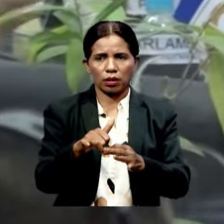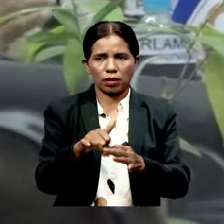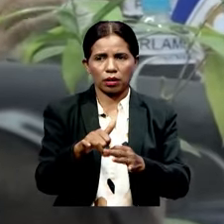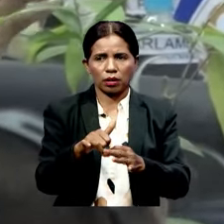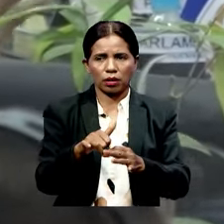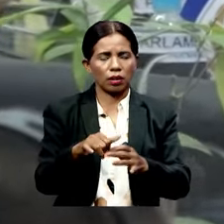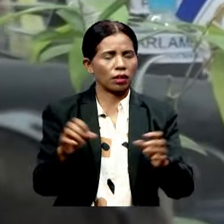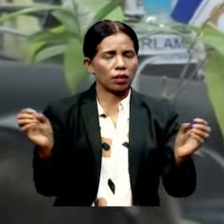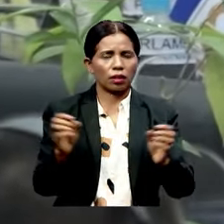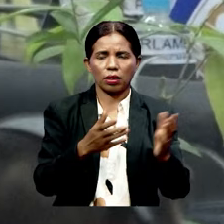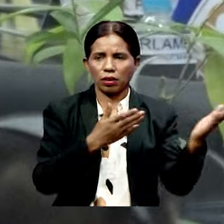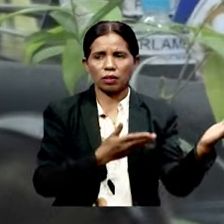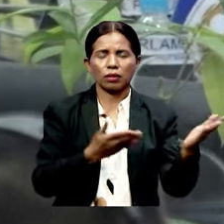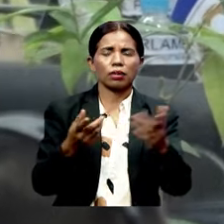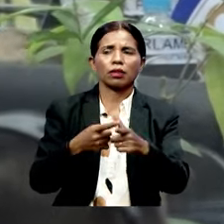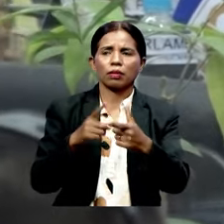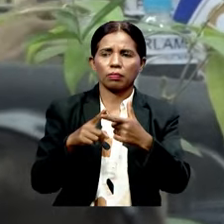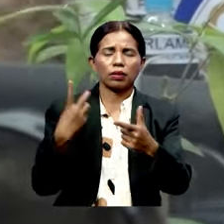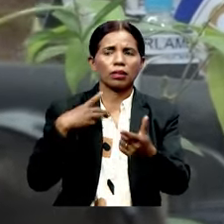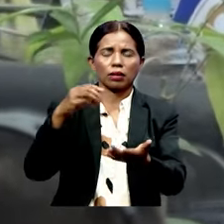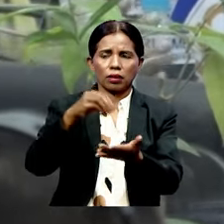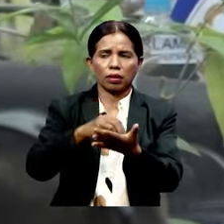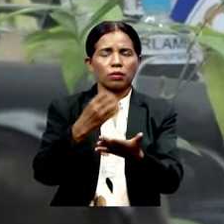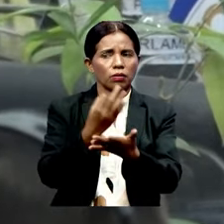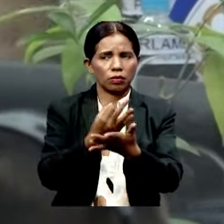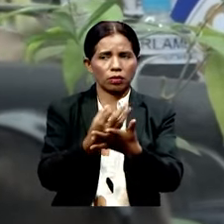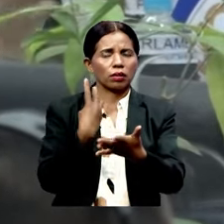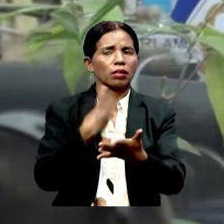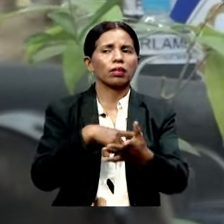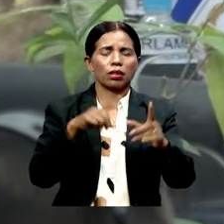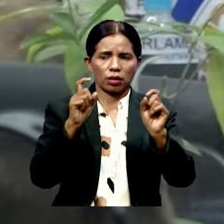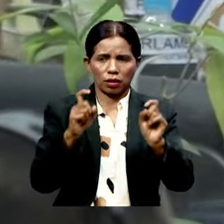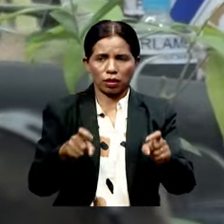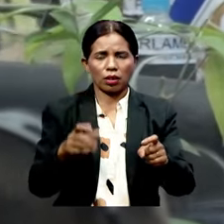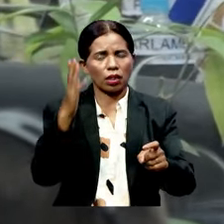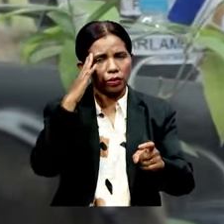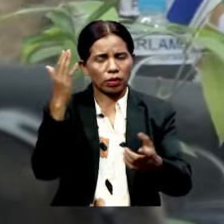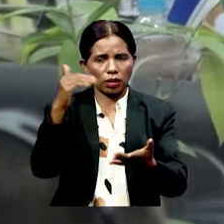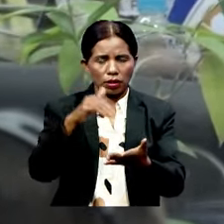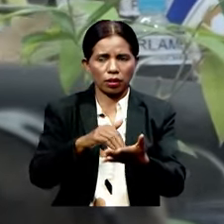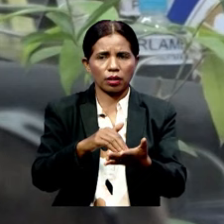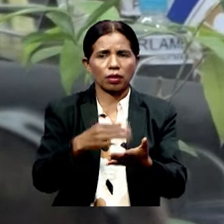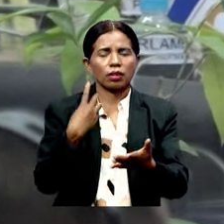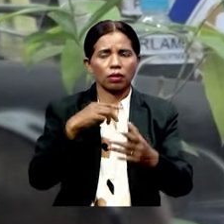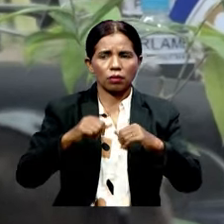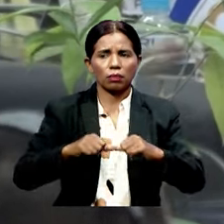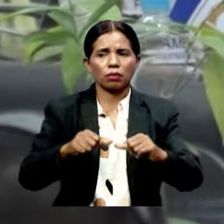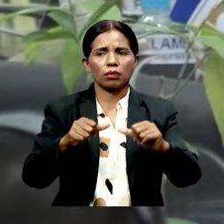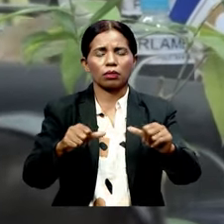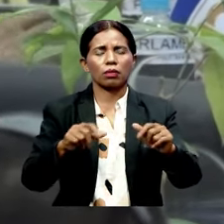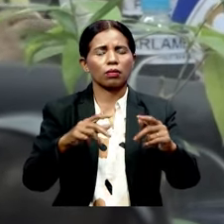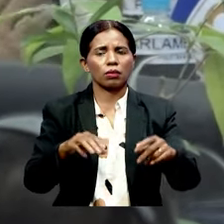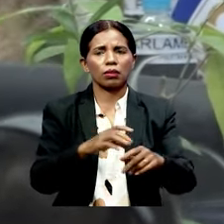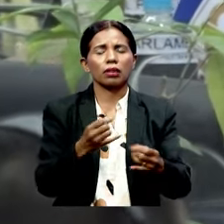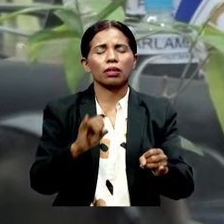lá hatama depois de ita tá osan lá tama ita tem que a não infilar fale será que ita continua o empresa